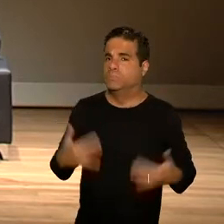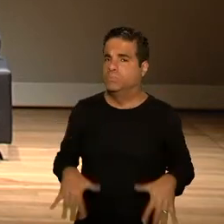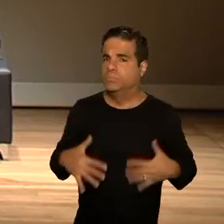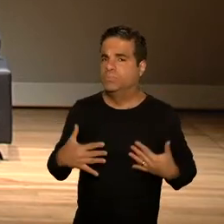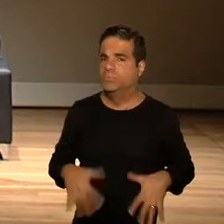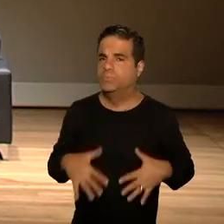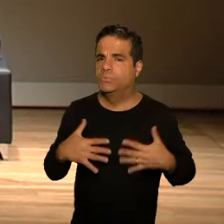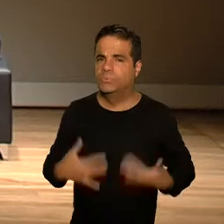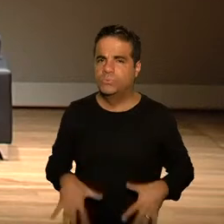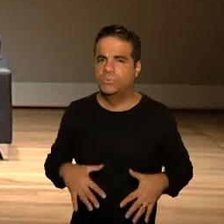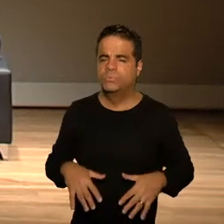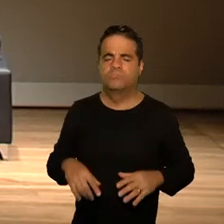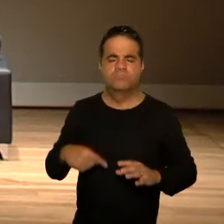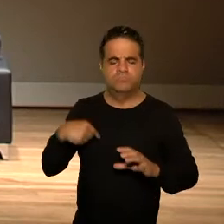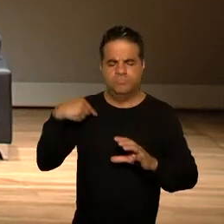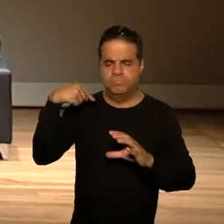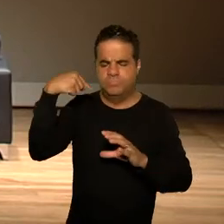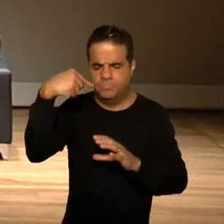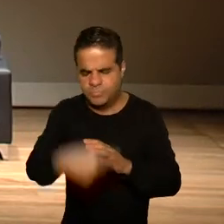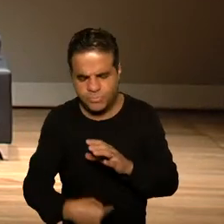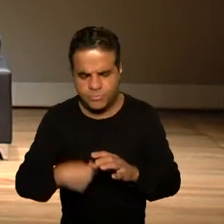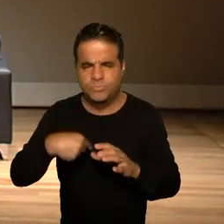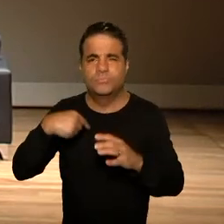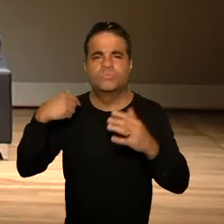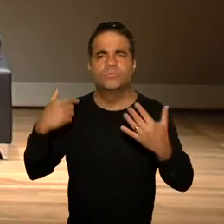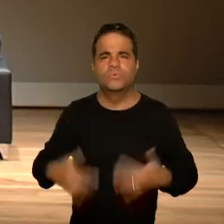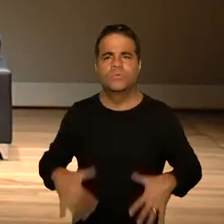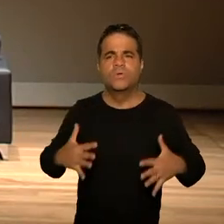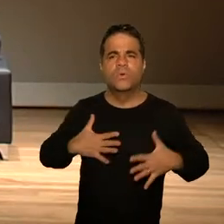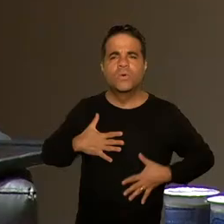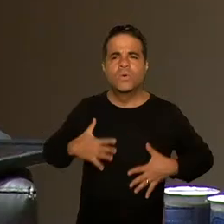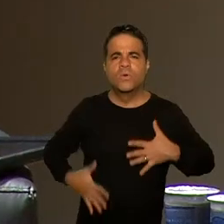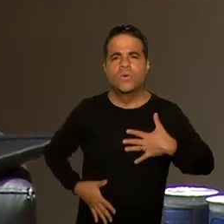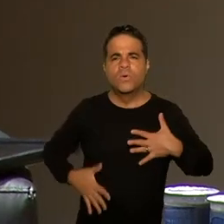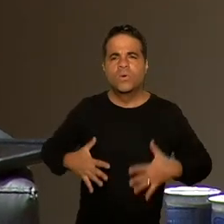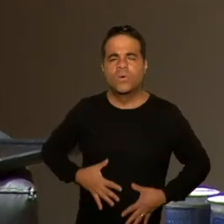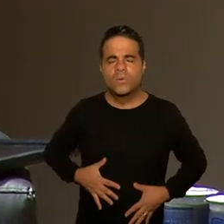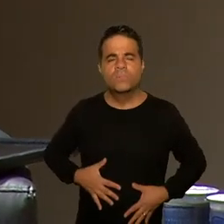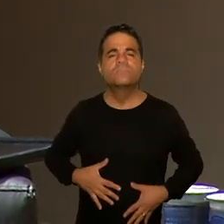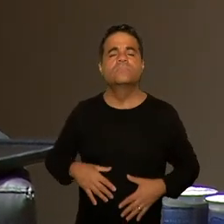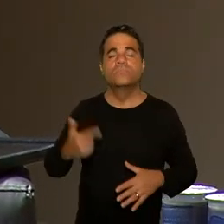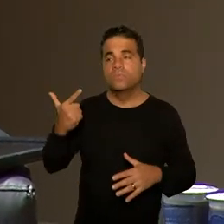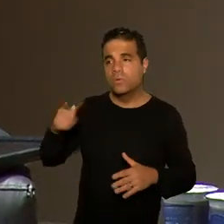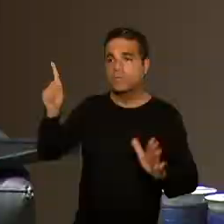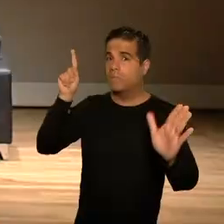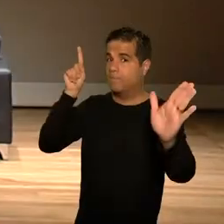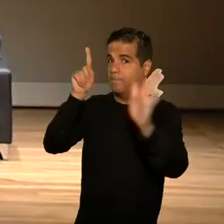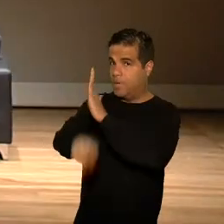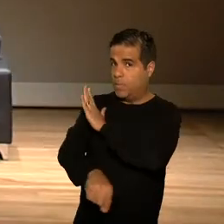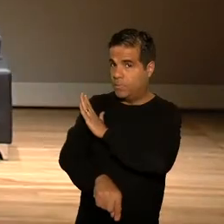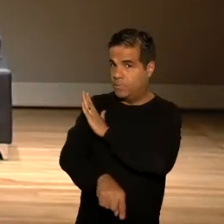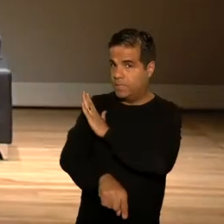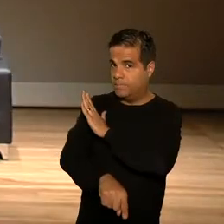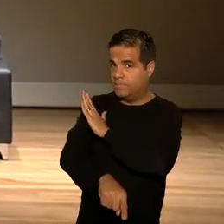de maneira Global o corpo o corpo o corpo vamos para a próxima pergunta